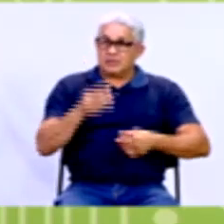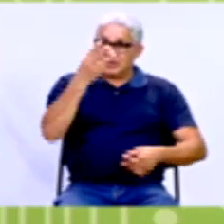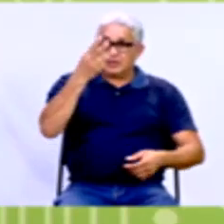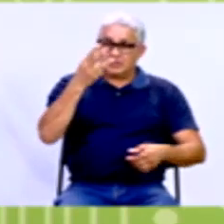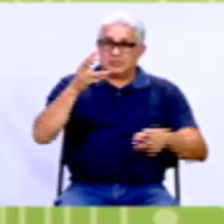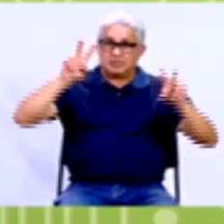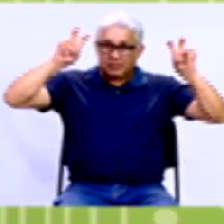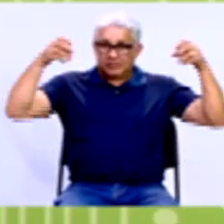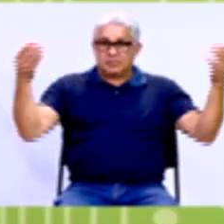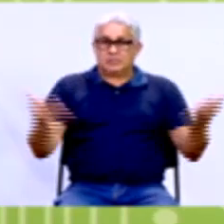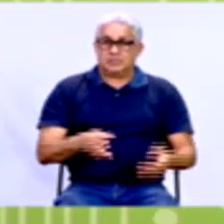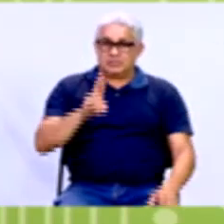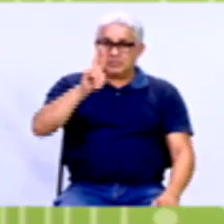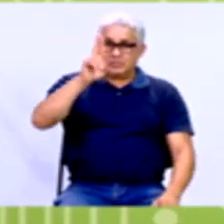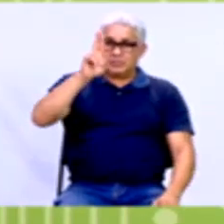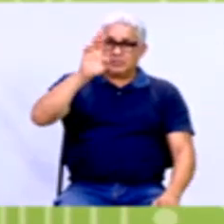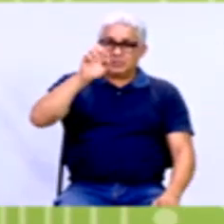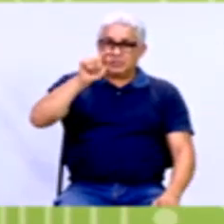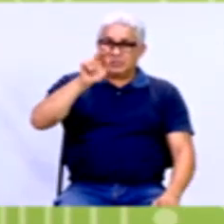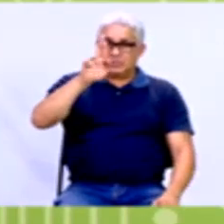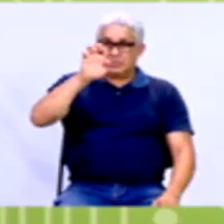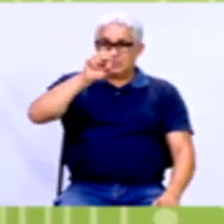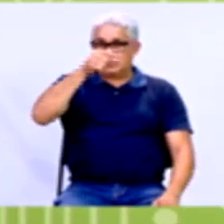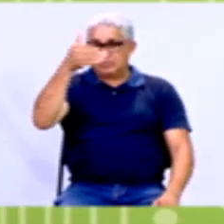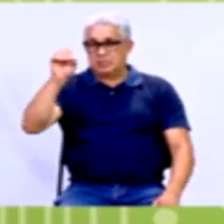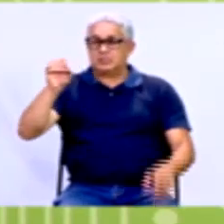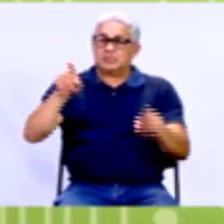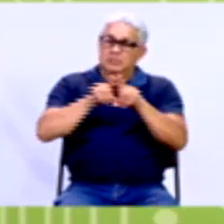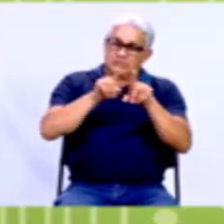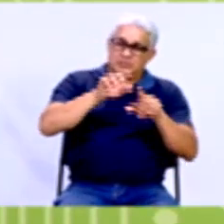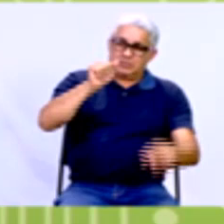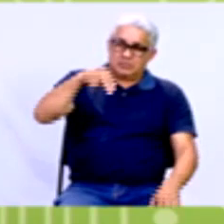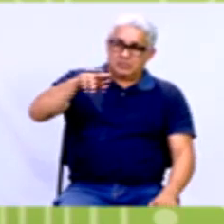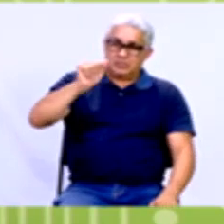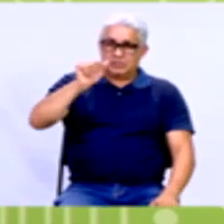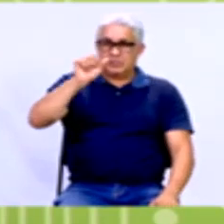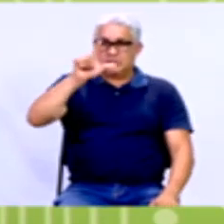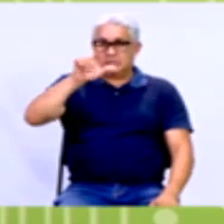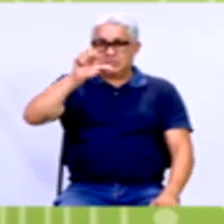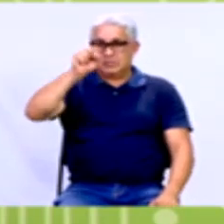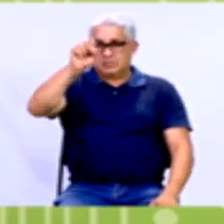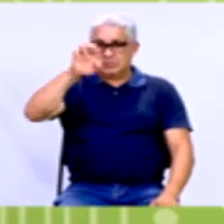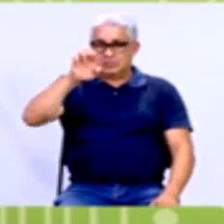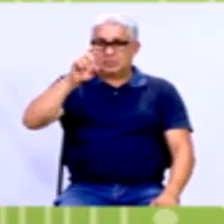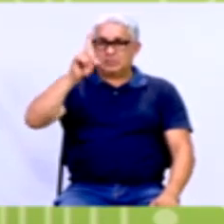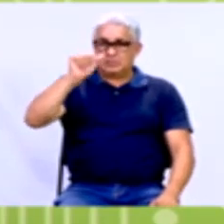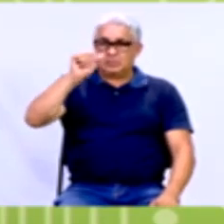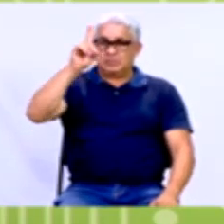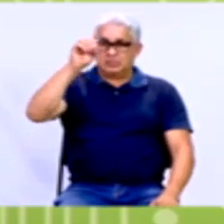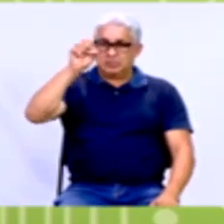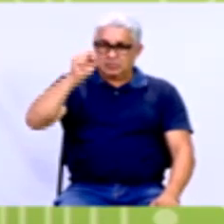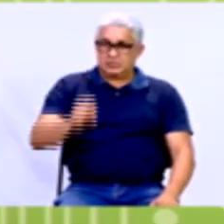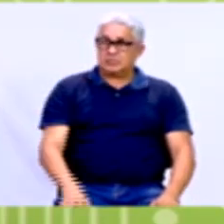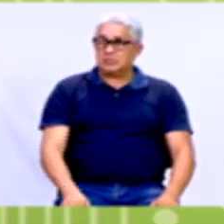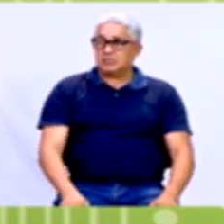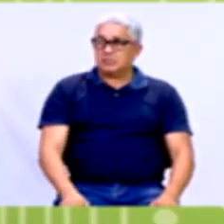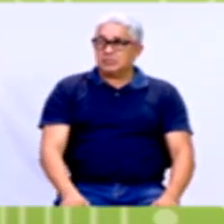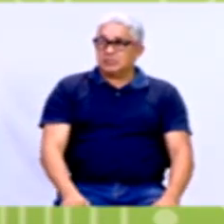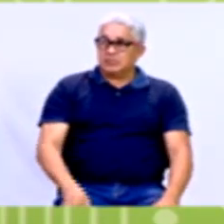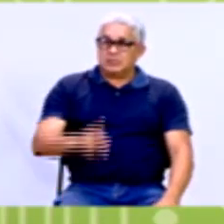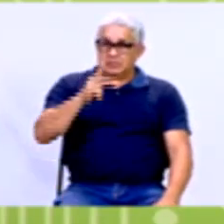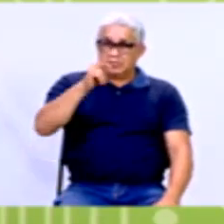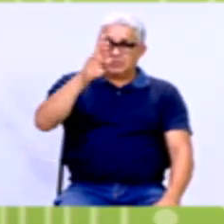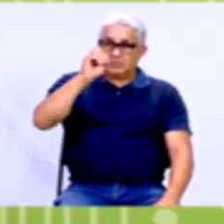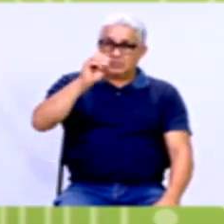assuntos de hoje, a regressão, a análise de dados e a probabilidade, tá? Vamos falar mais um pouquinho dessa parte do cálculo